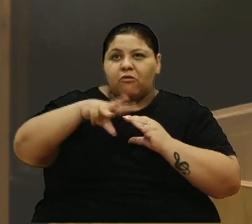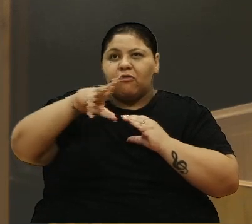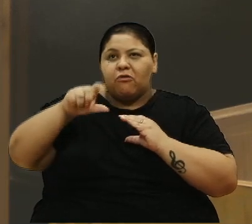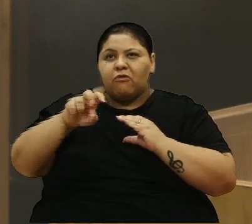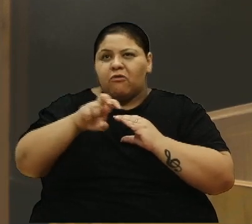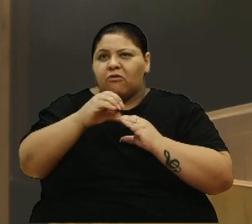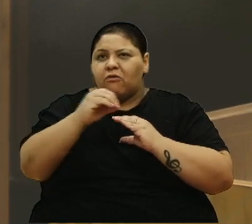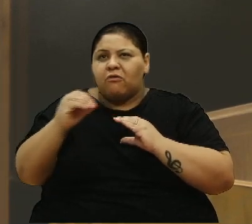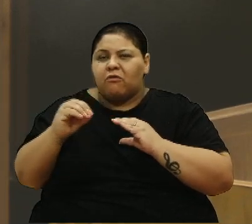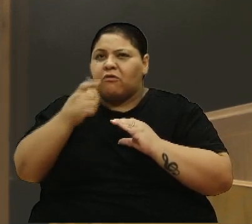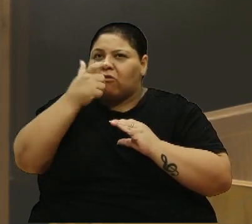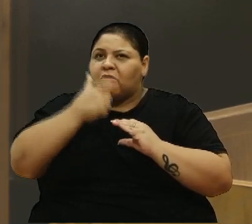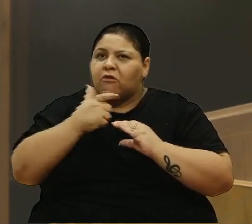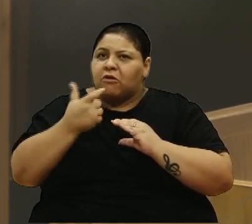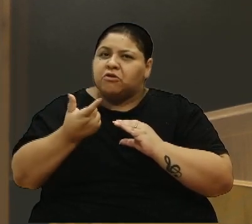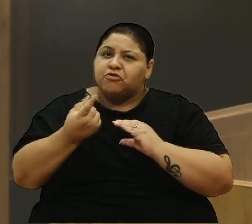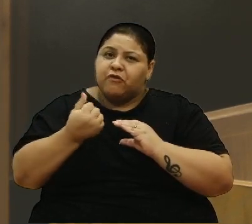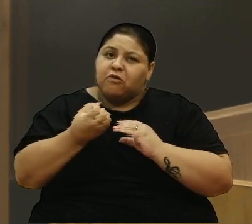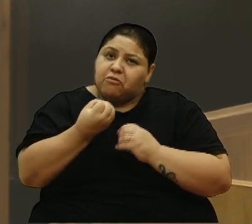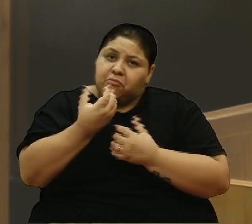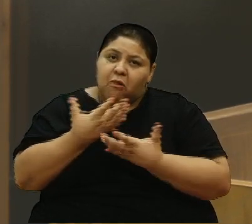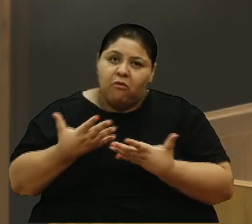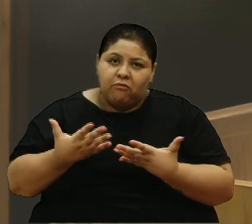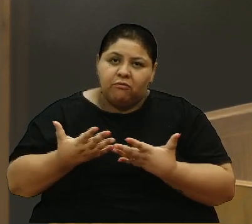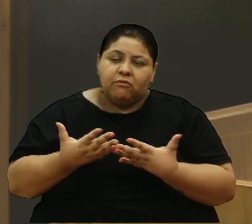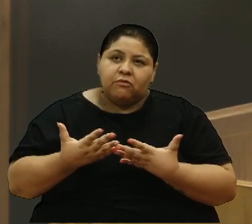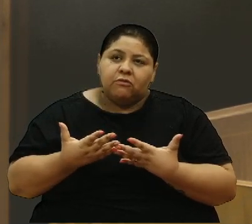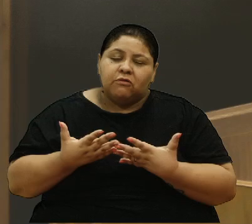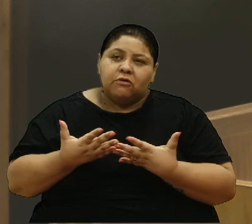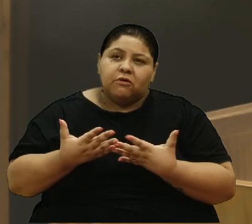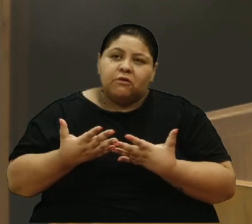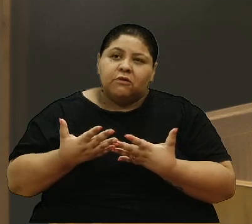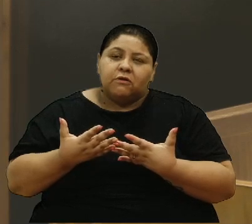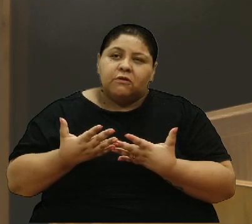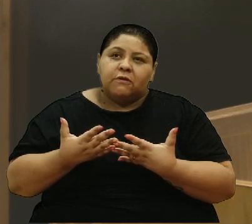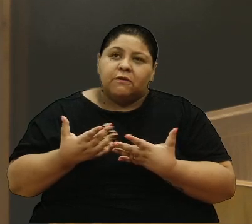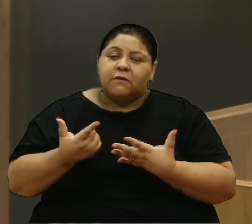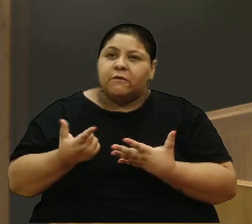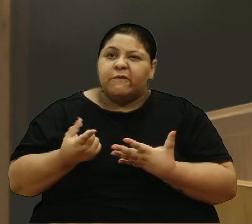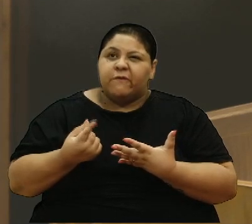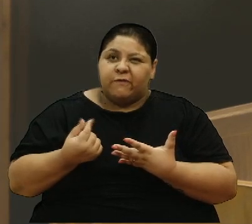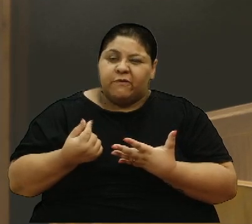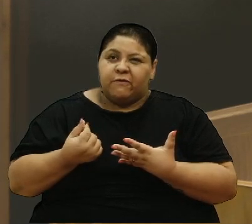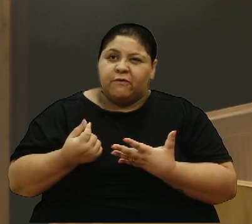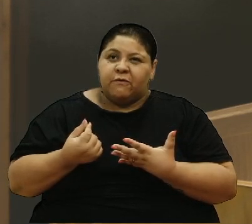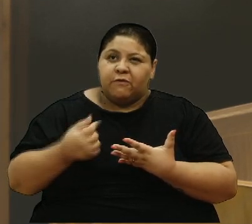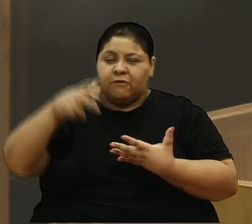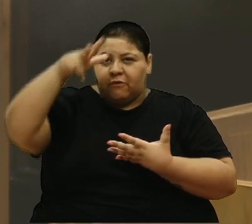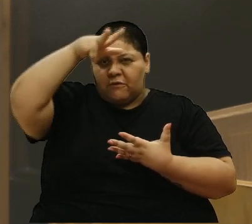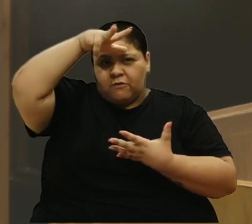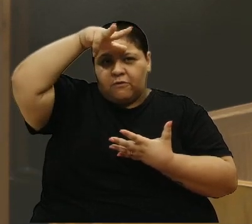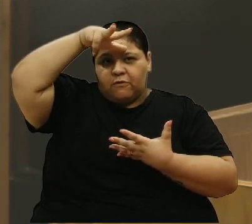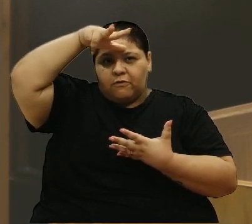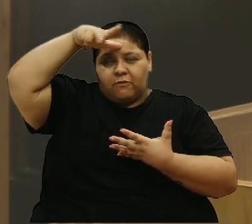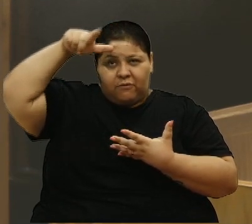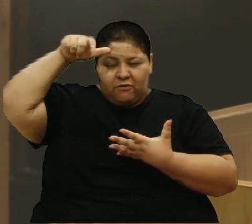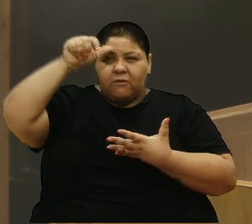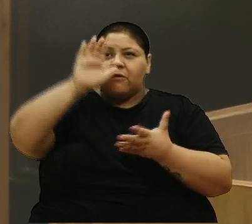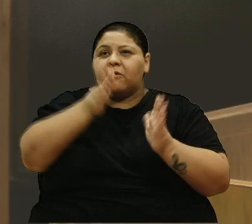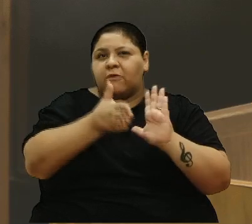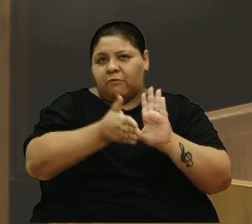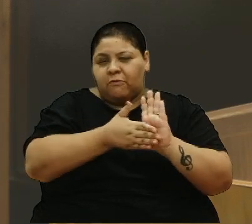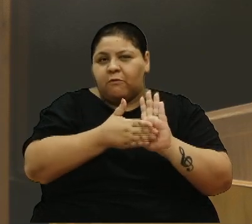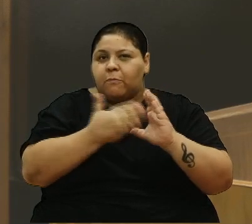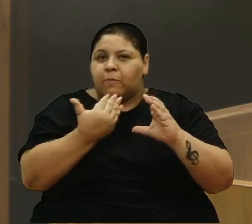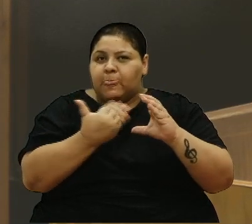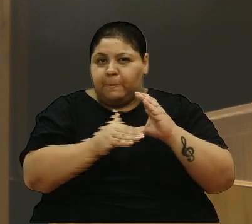eu acho que é um valor razoável. Então, o que é o valor que a prefeitura se propôs a